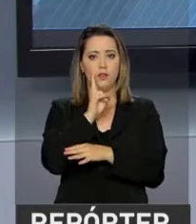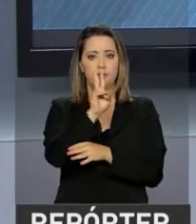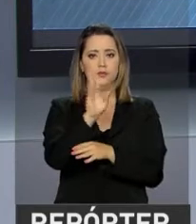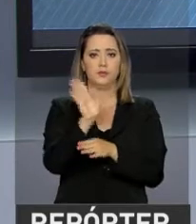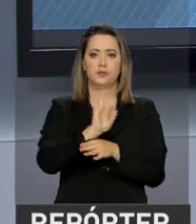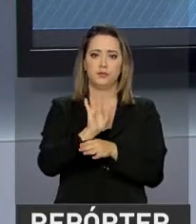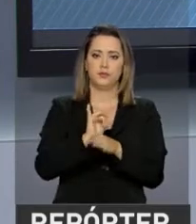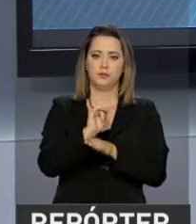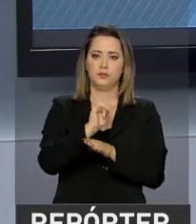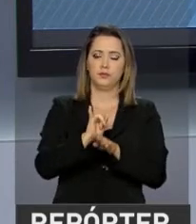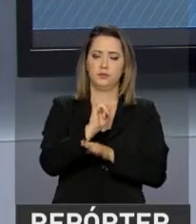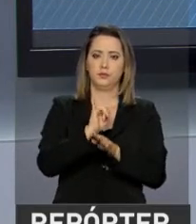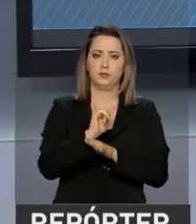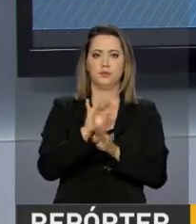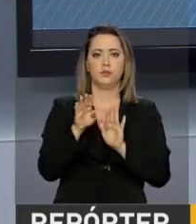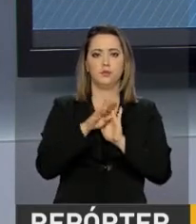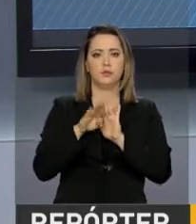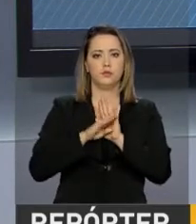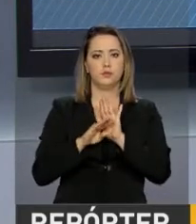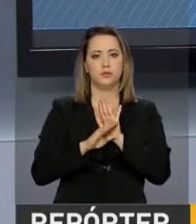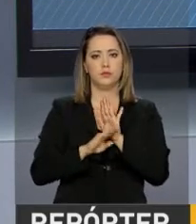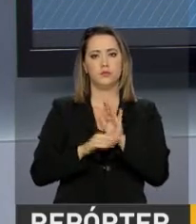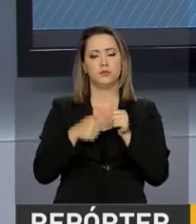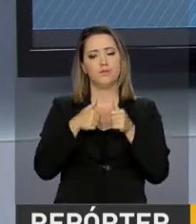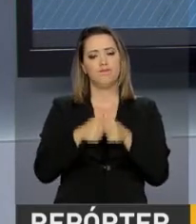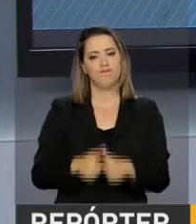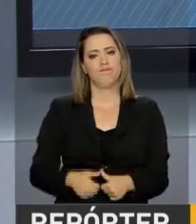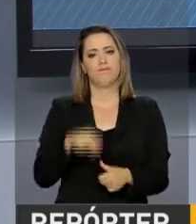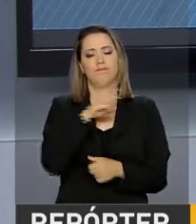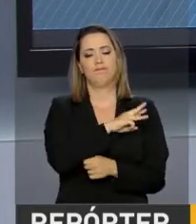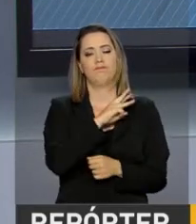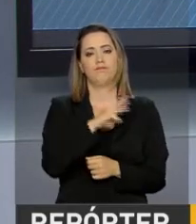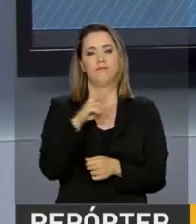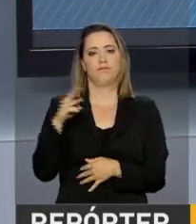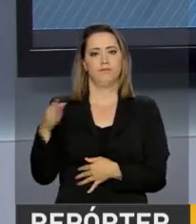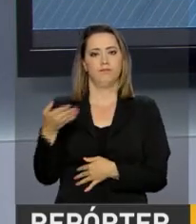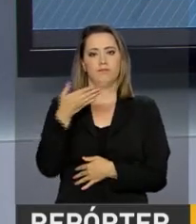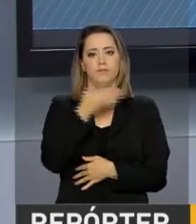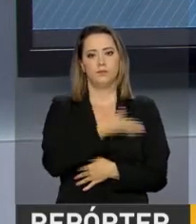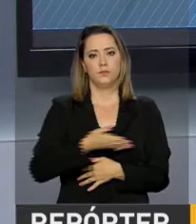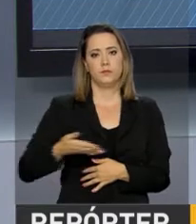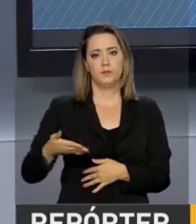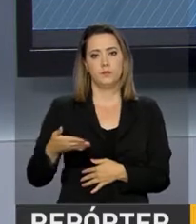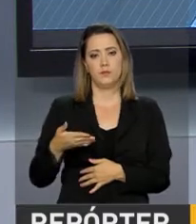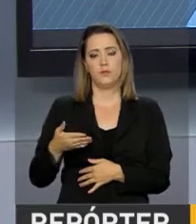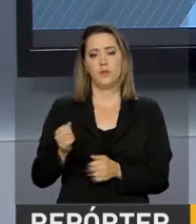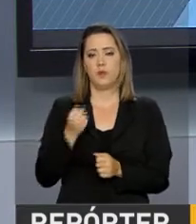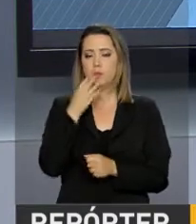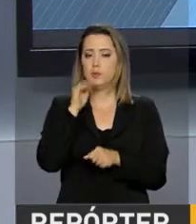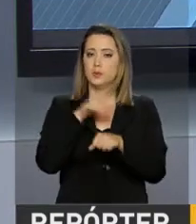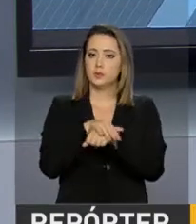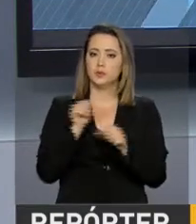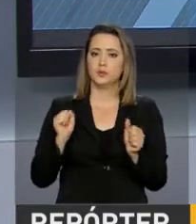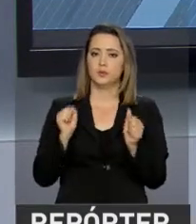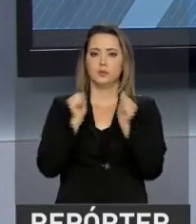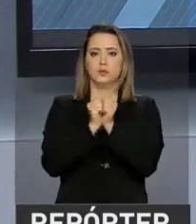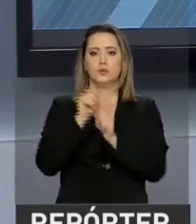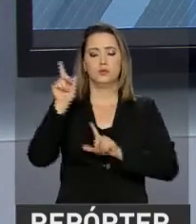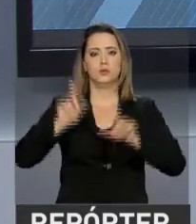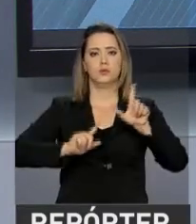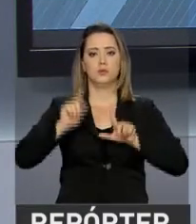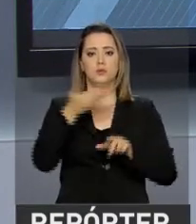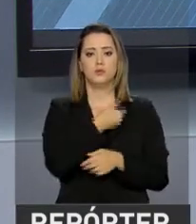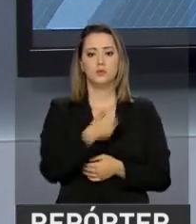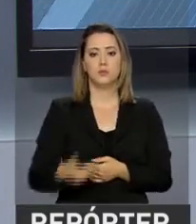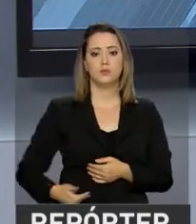Você pode rever as reportagens no YouTube e toda a nossa programação está disponível na internet. Uma boa noite para você e continue com a